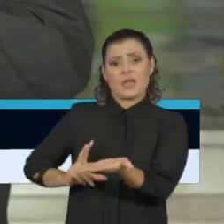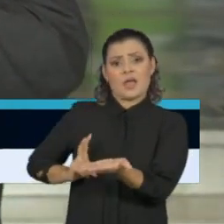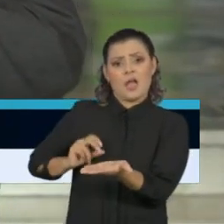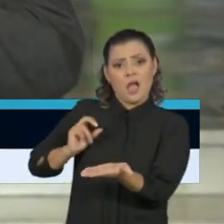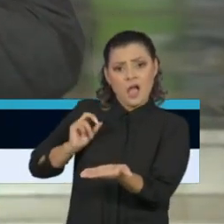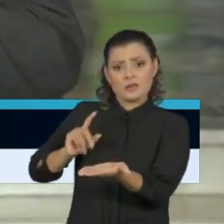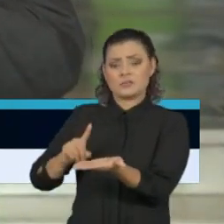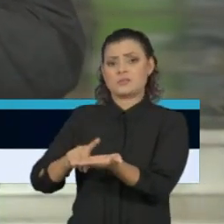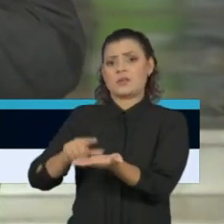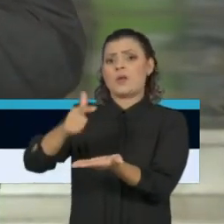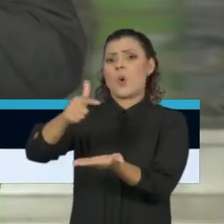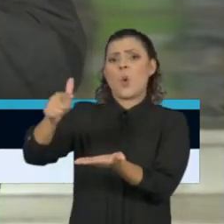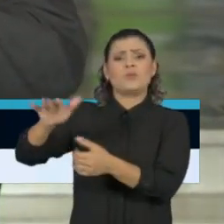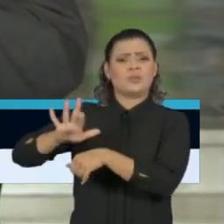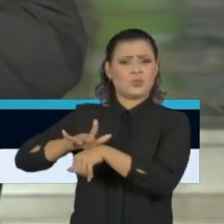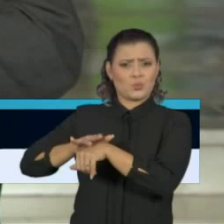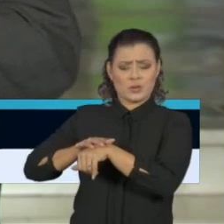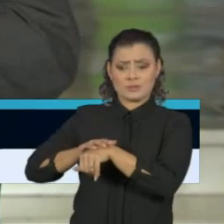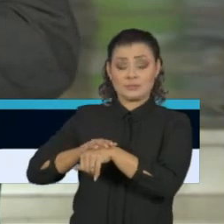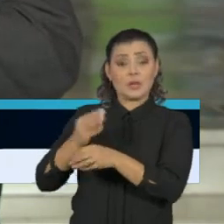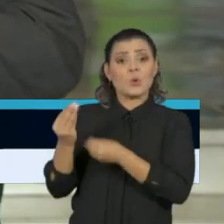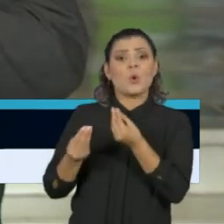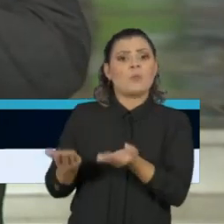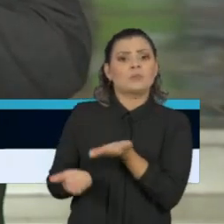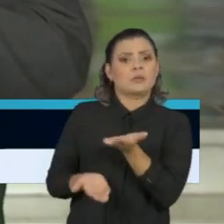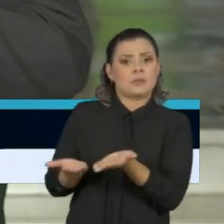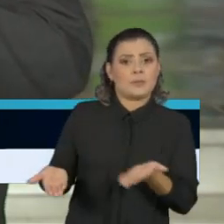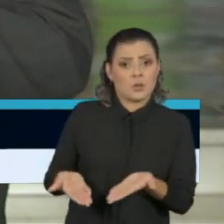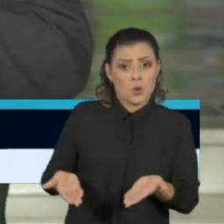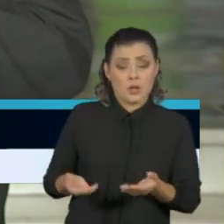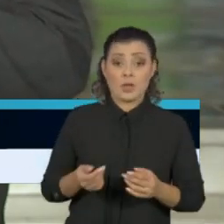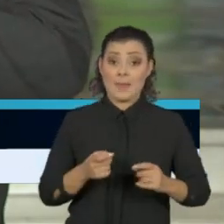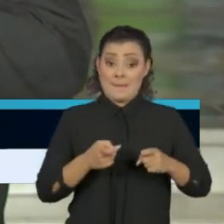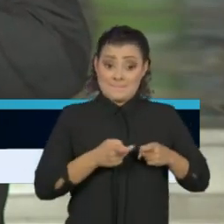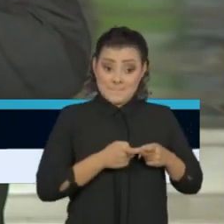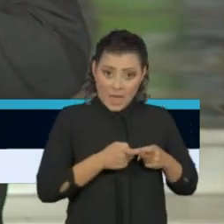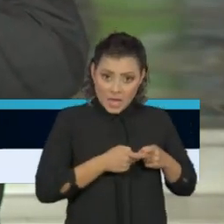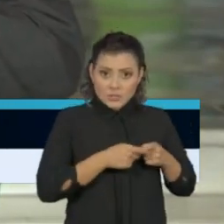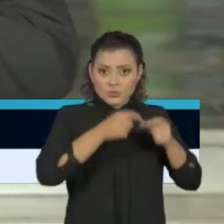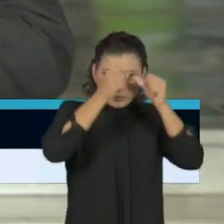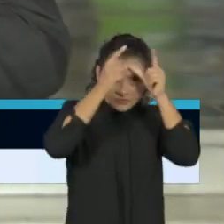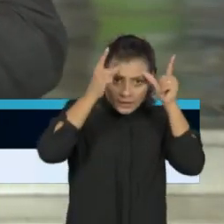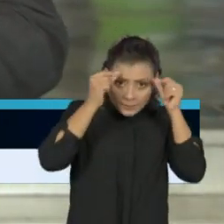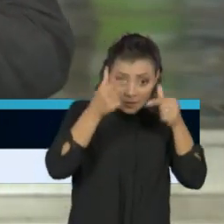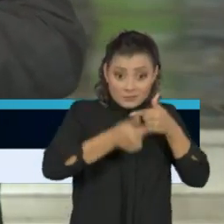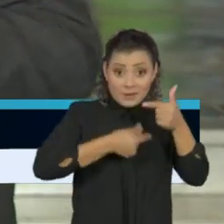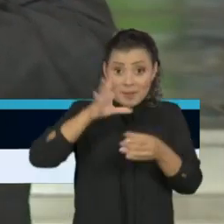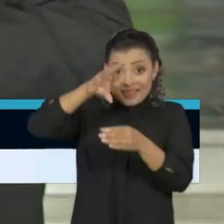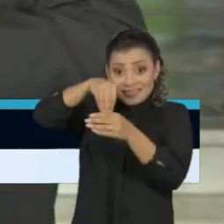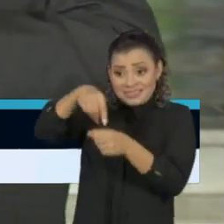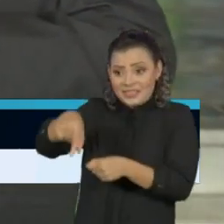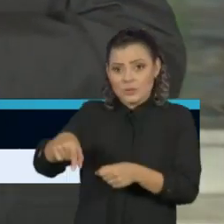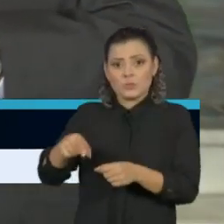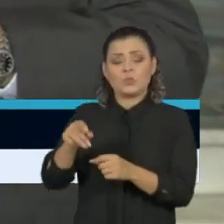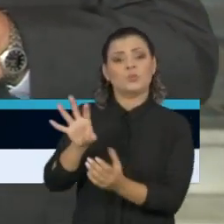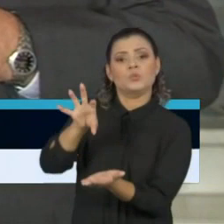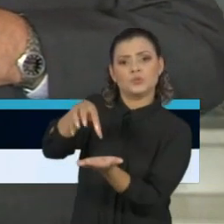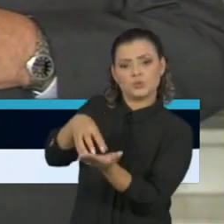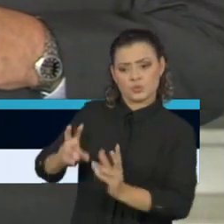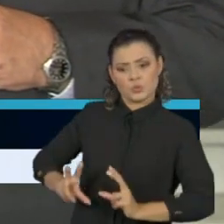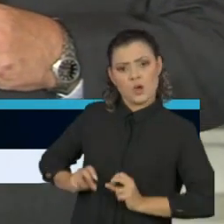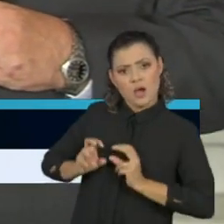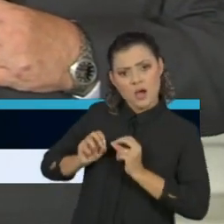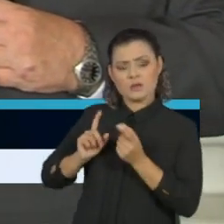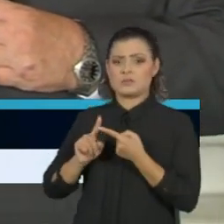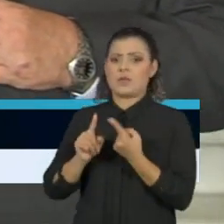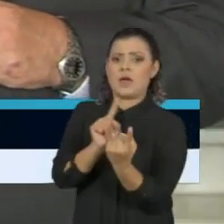saúde têm agora, nesses casos, onde trabalhando em hospitais que sejam especializados,